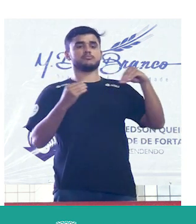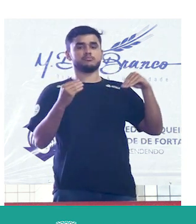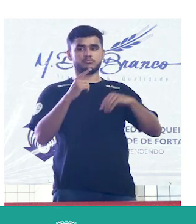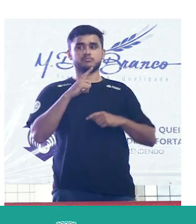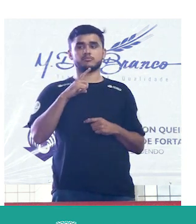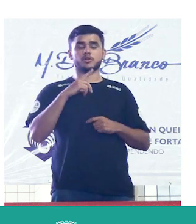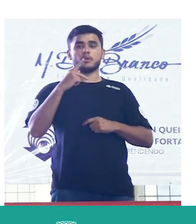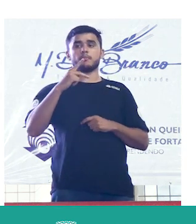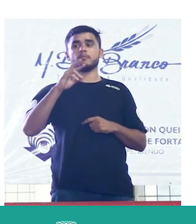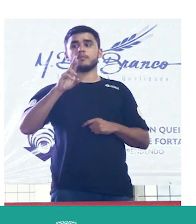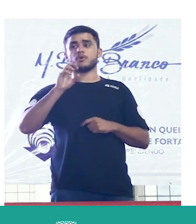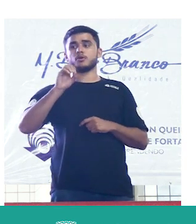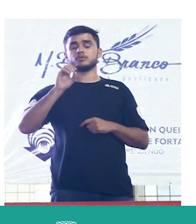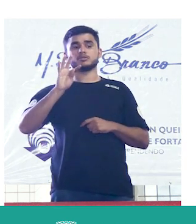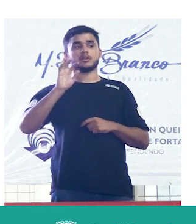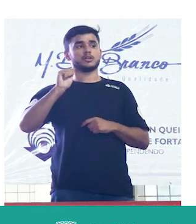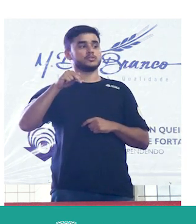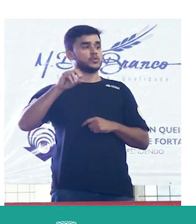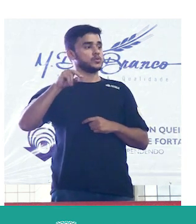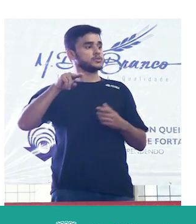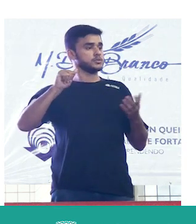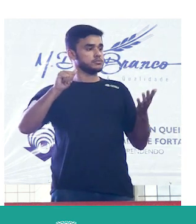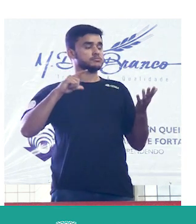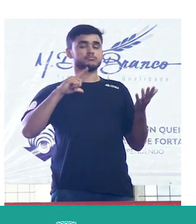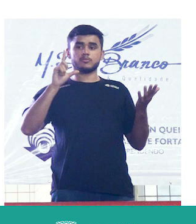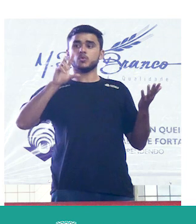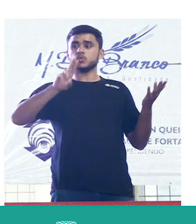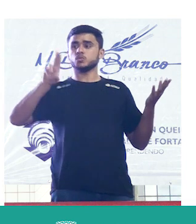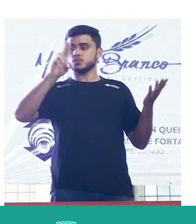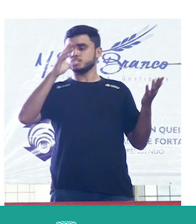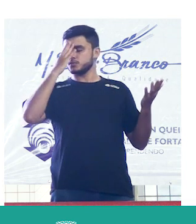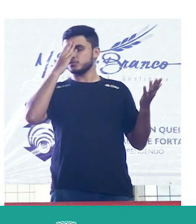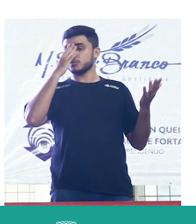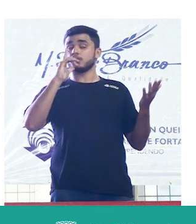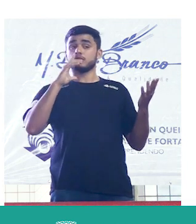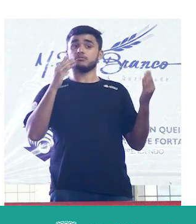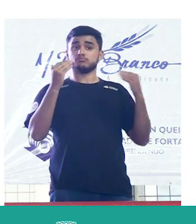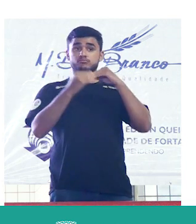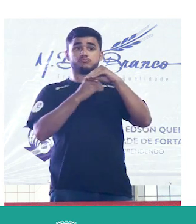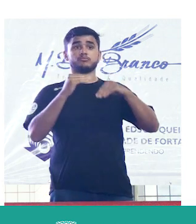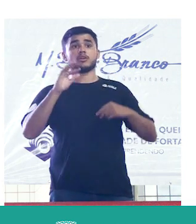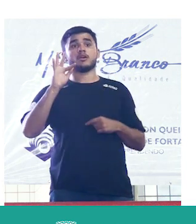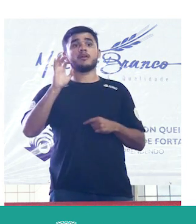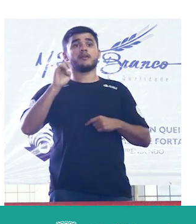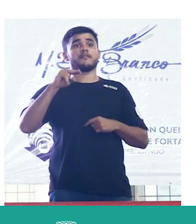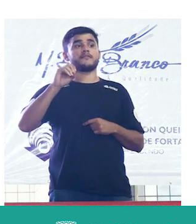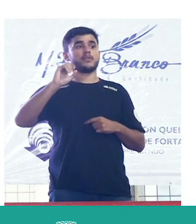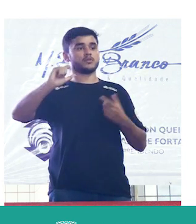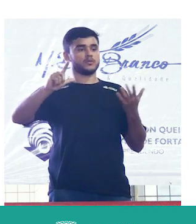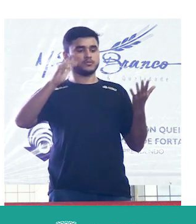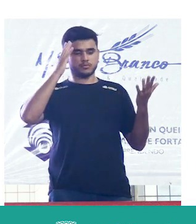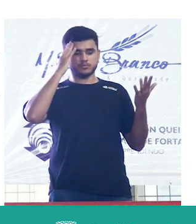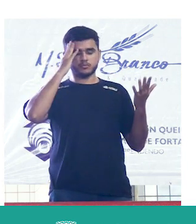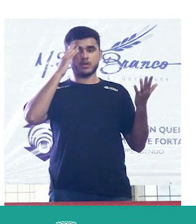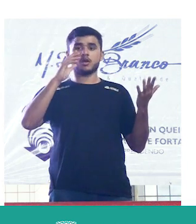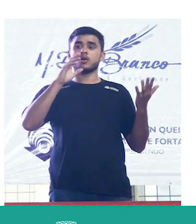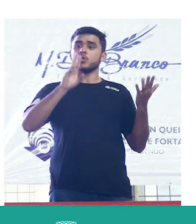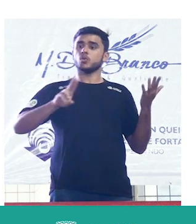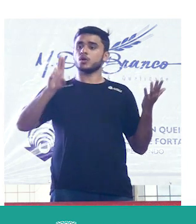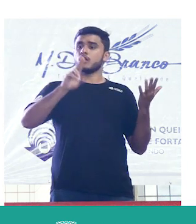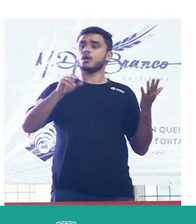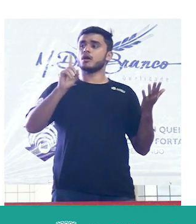propanona, massa molar igual a 58 gramas por mol, com fenol, massa molar igual a 94 gramas por mol em meio